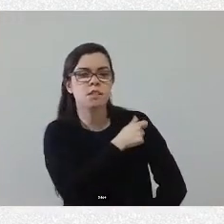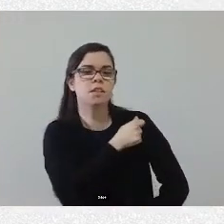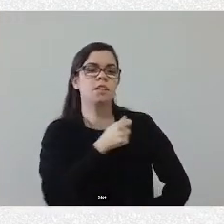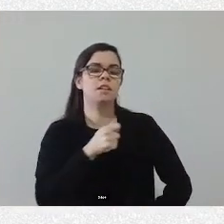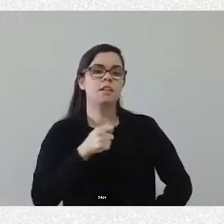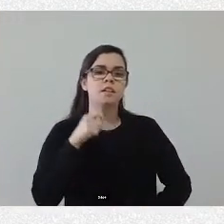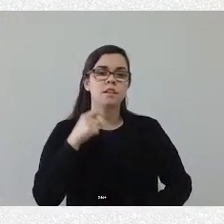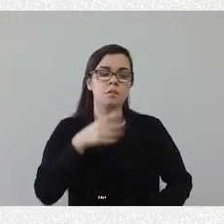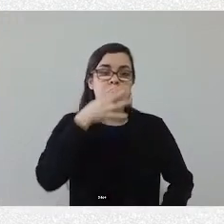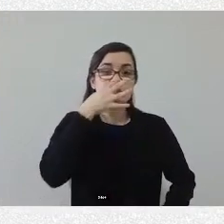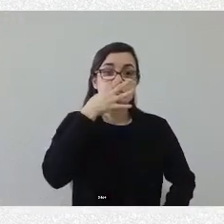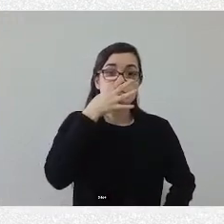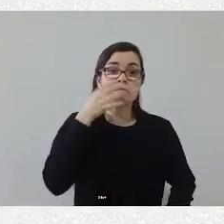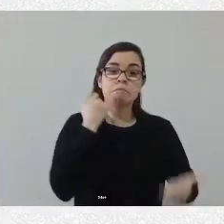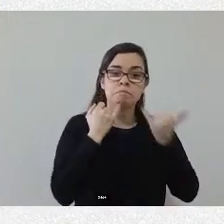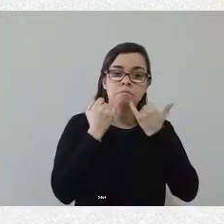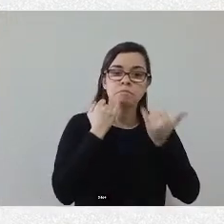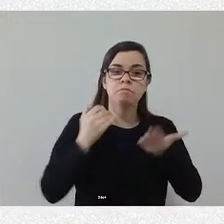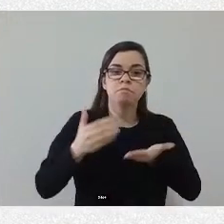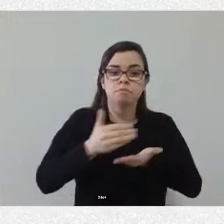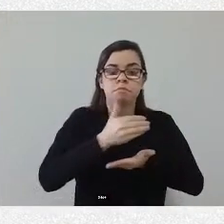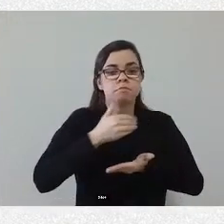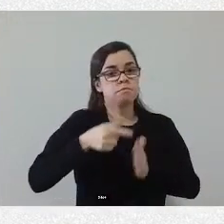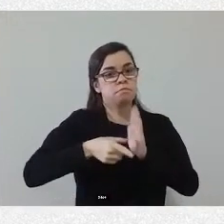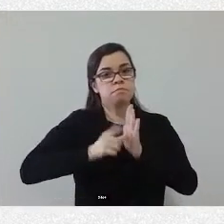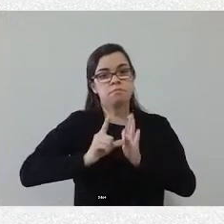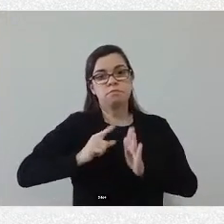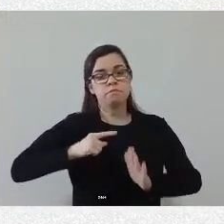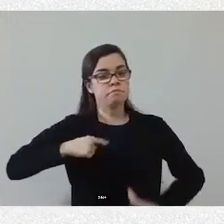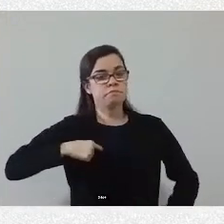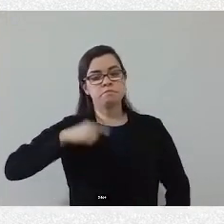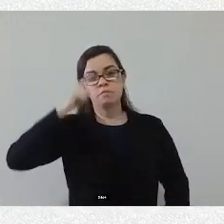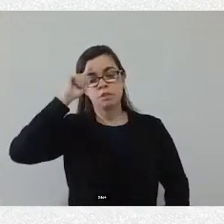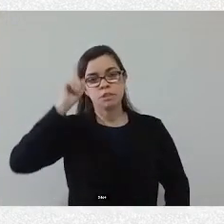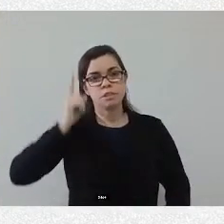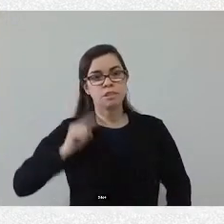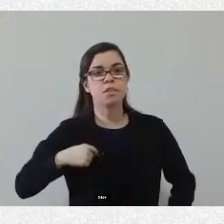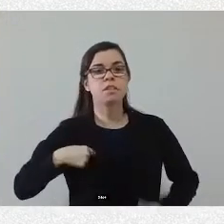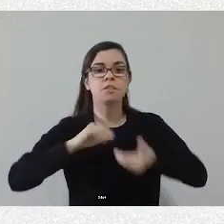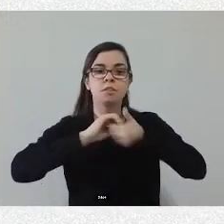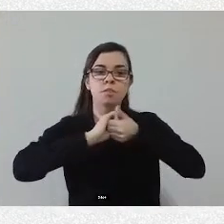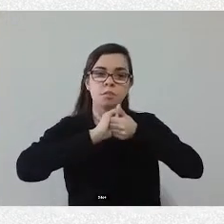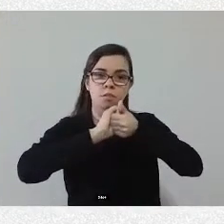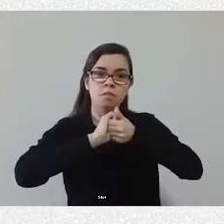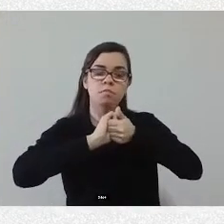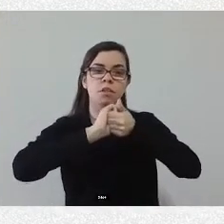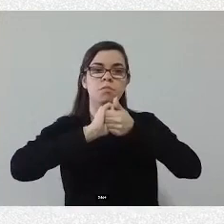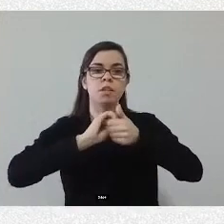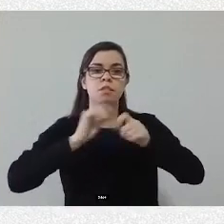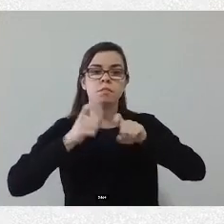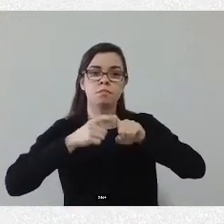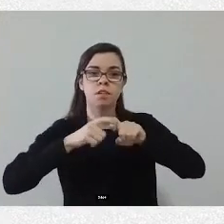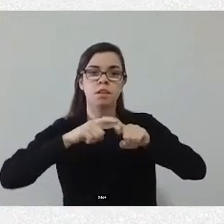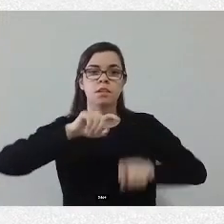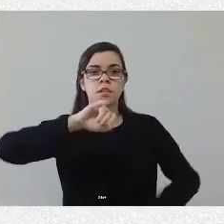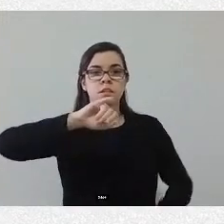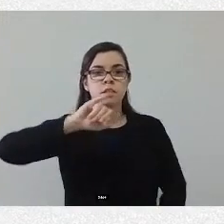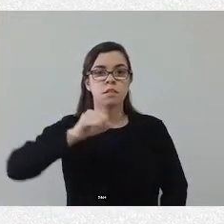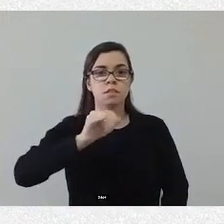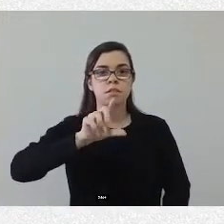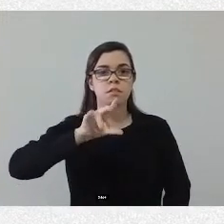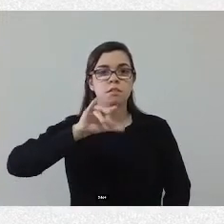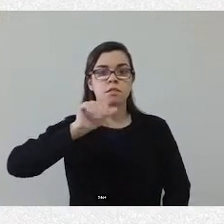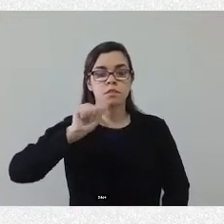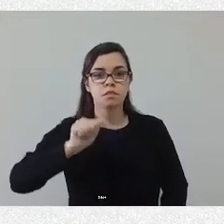números que não conhecia, e cumprimento a doutora Júlia Spinardi, precisamente nesse